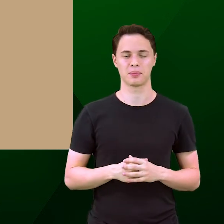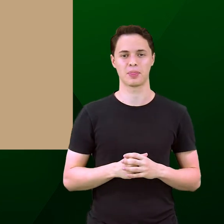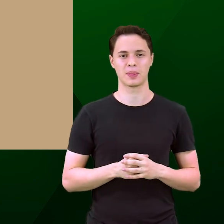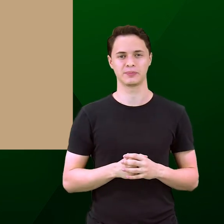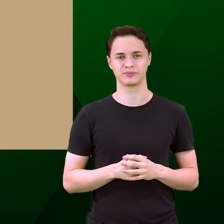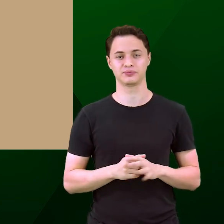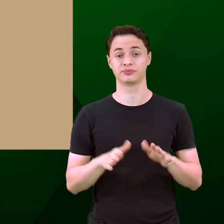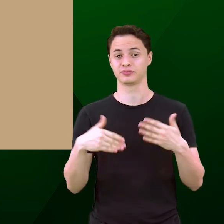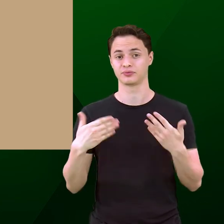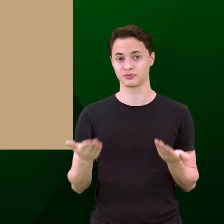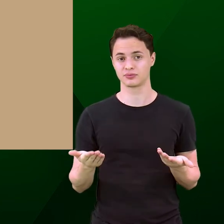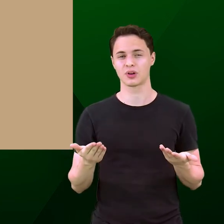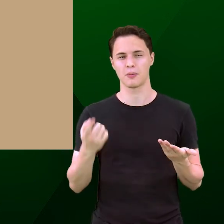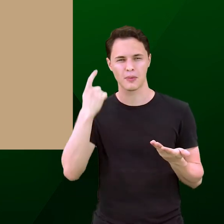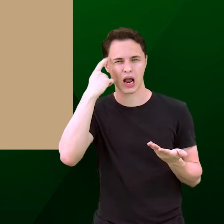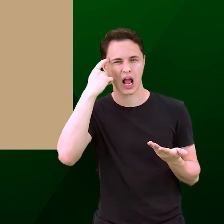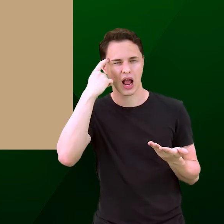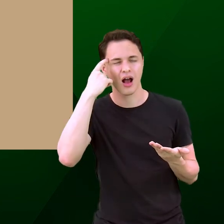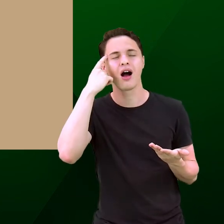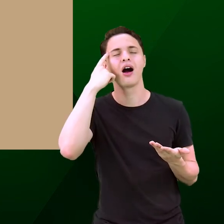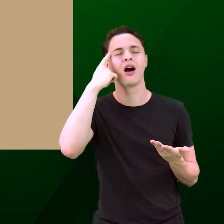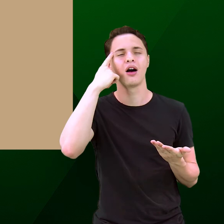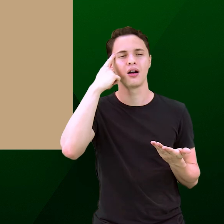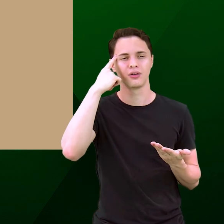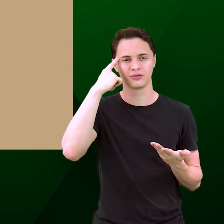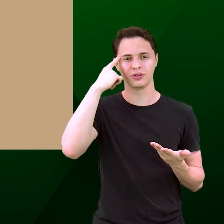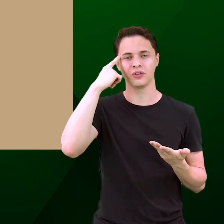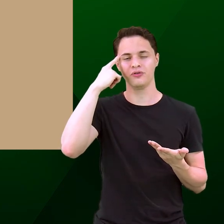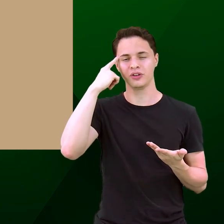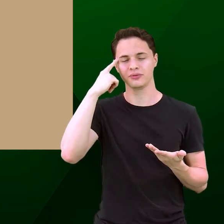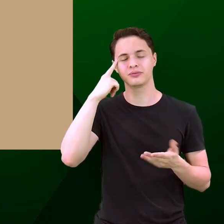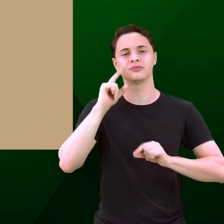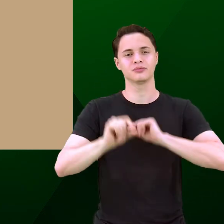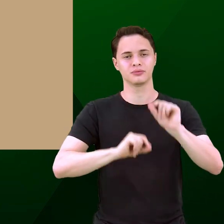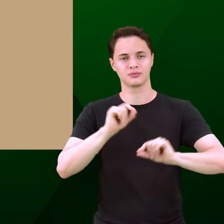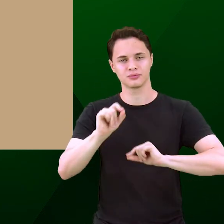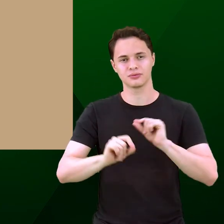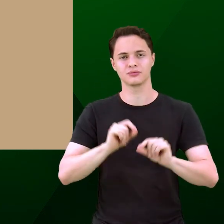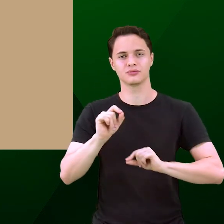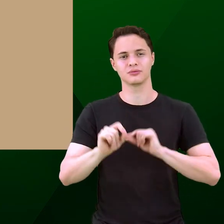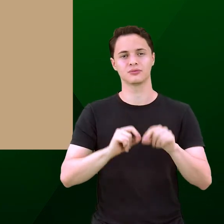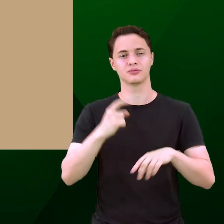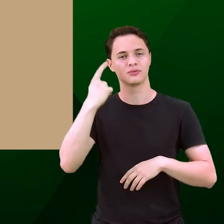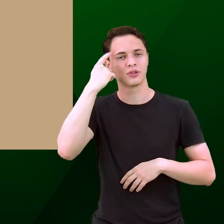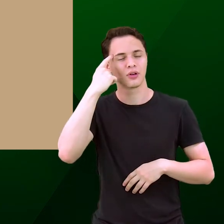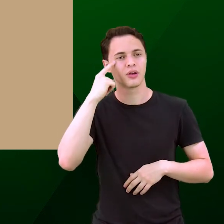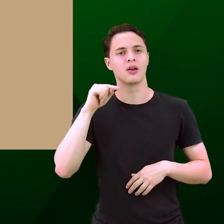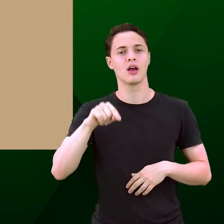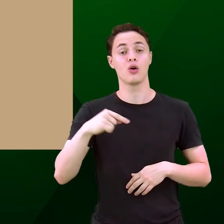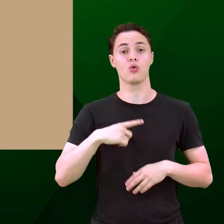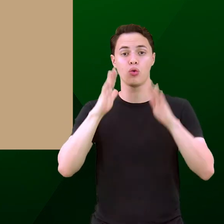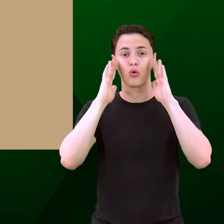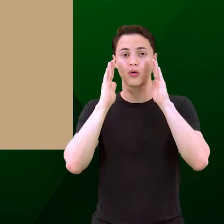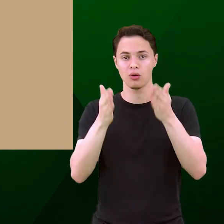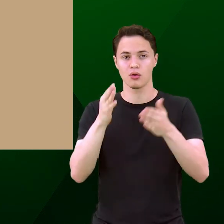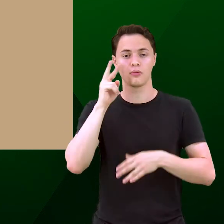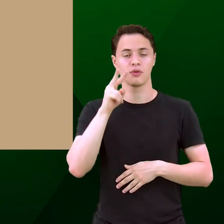risca, algumas questões você vai pagar por isso. Tá? Os atletas de alto nível, com todo o planejamento que